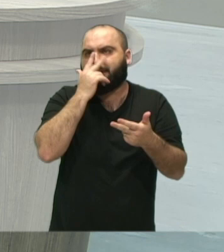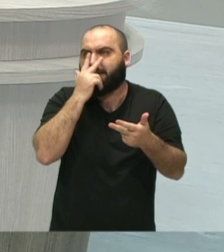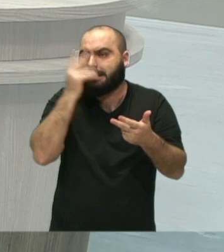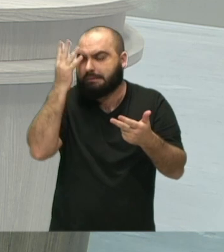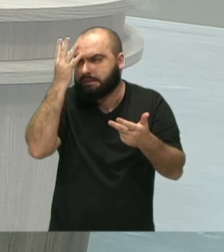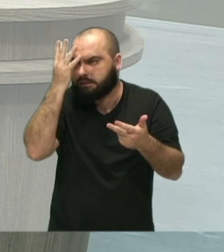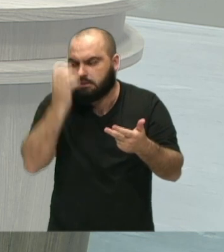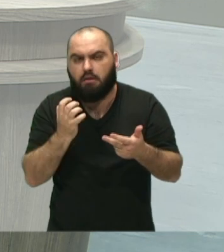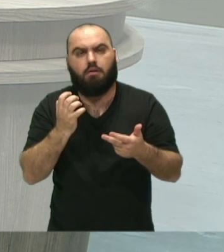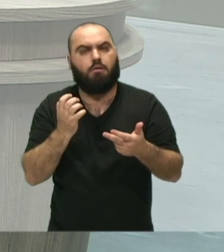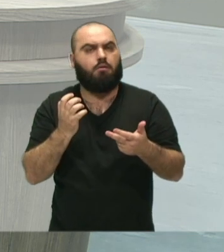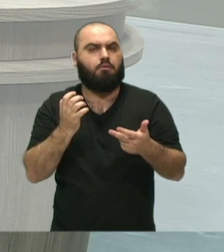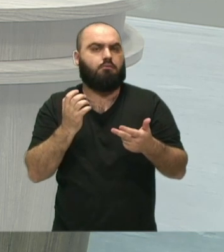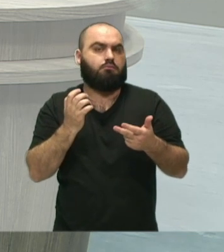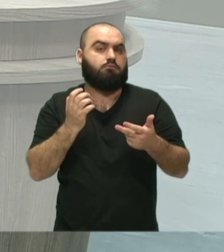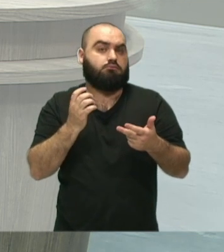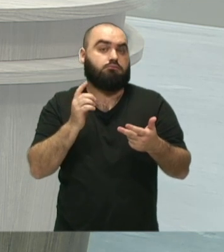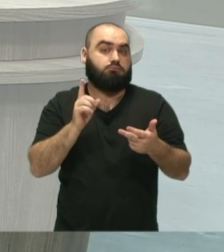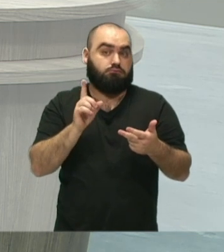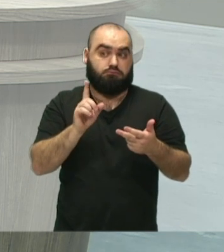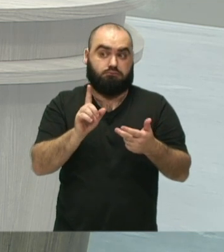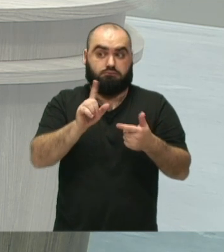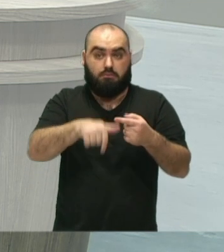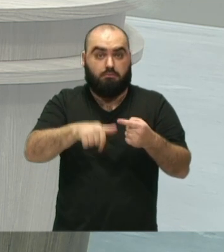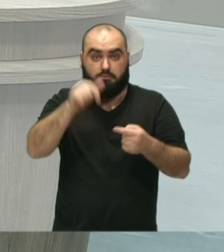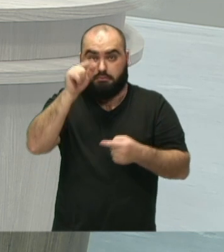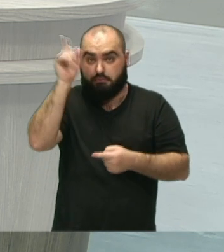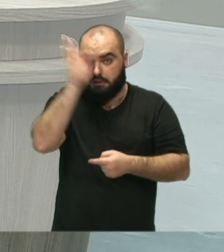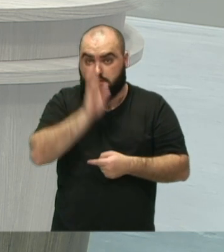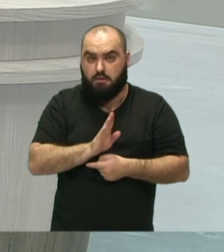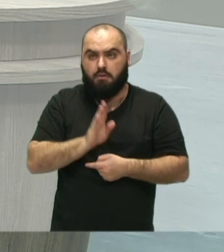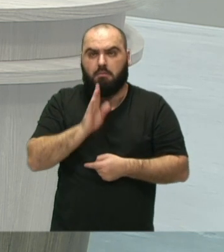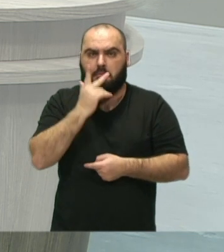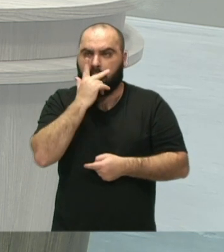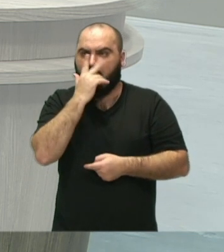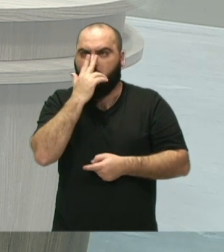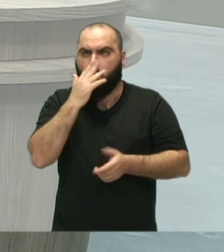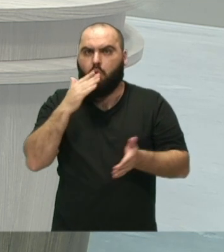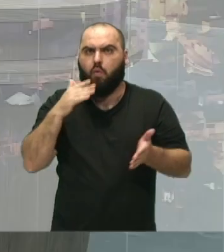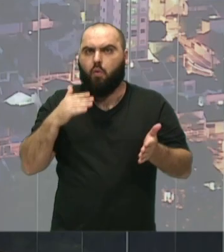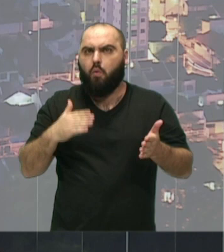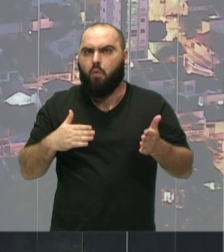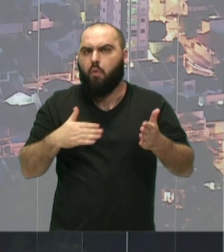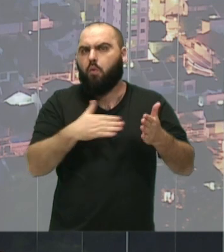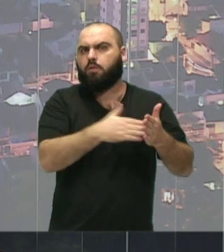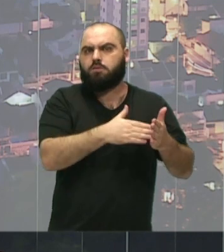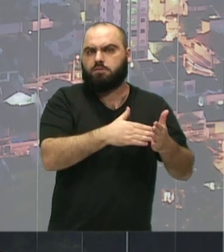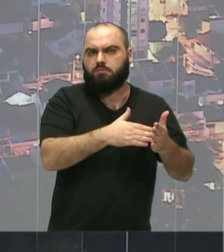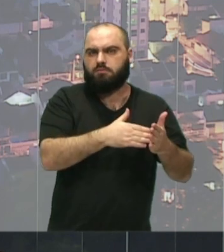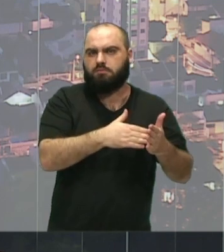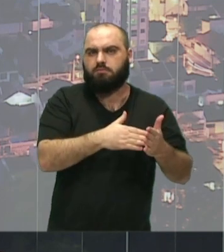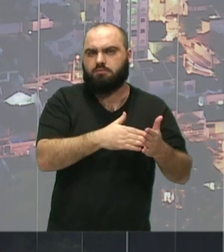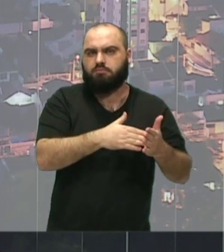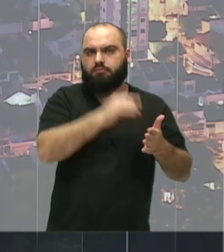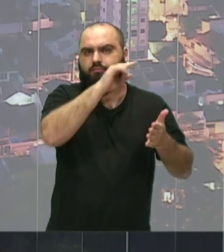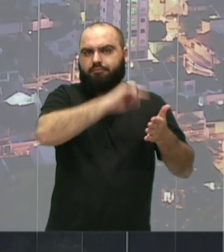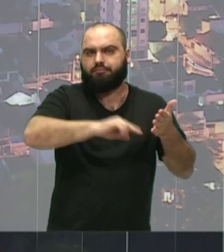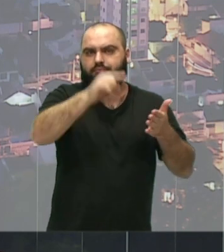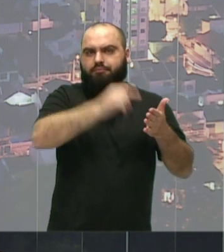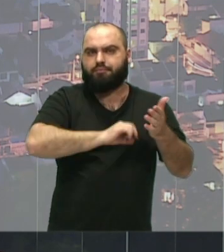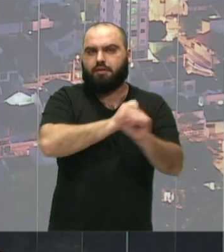foi o país dos últimos a abolir esse processo horroroso da escravidão, quer